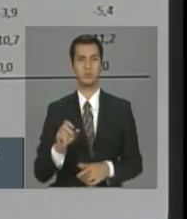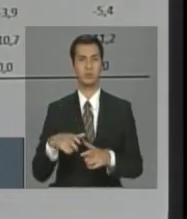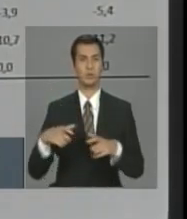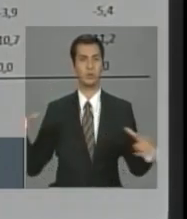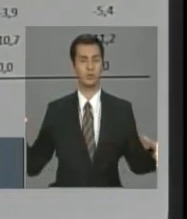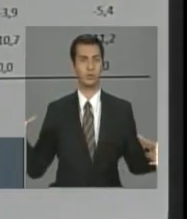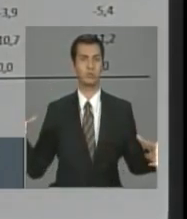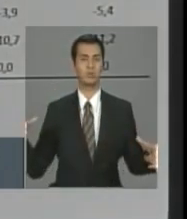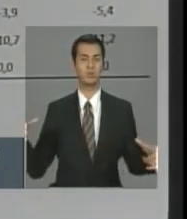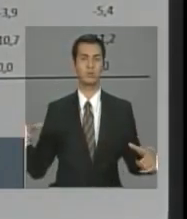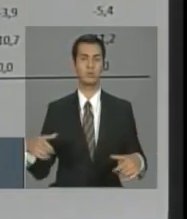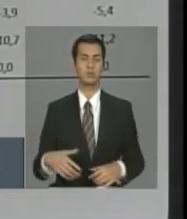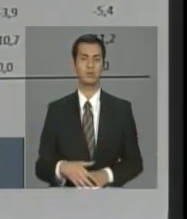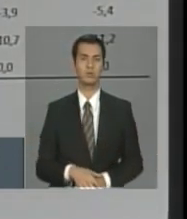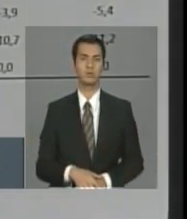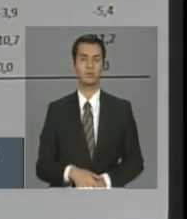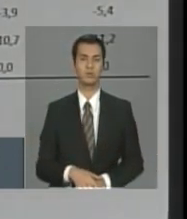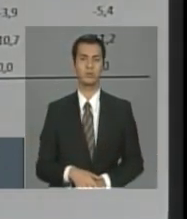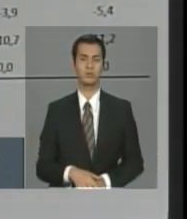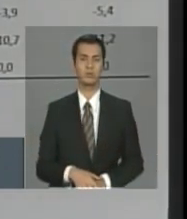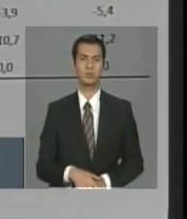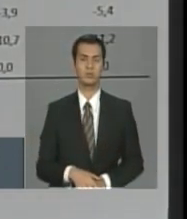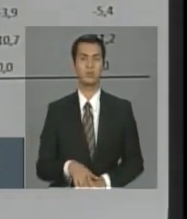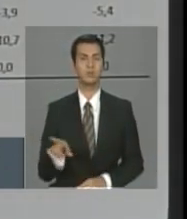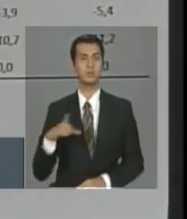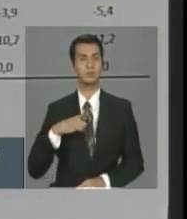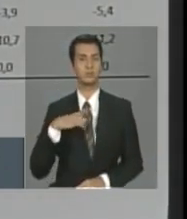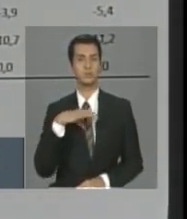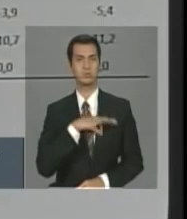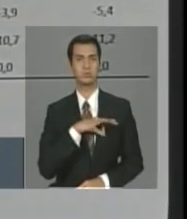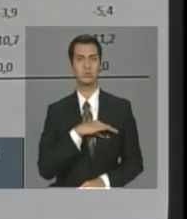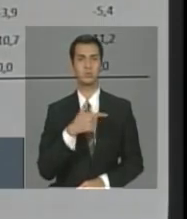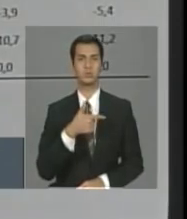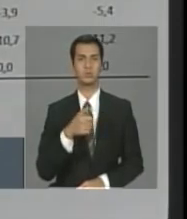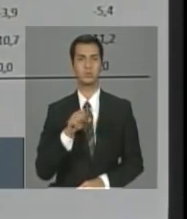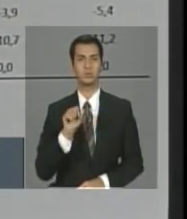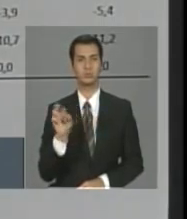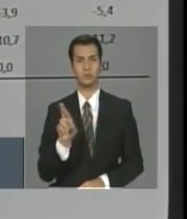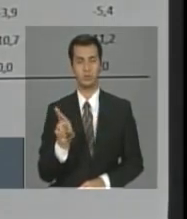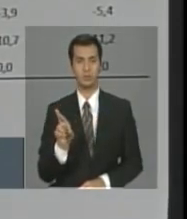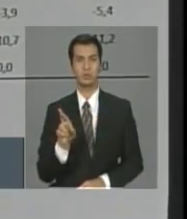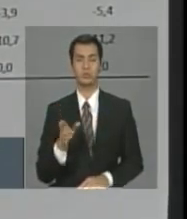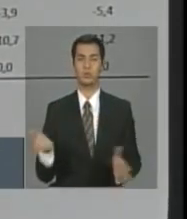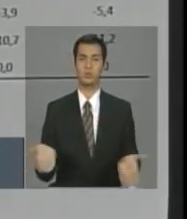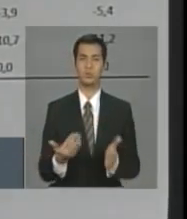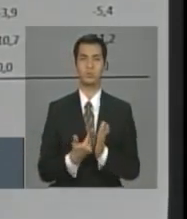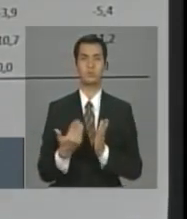Né, tinham renda acima daqueles 280 e hoje são 50%. Então,